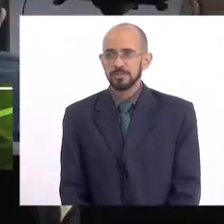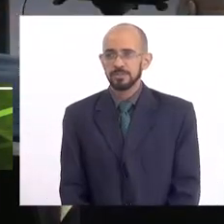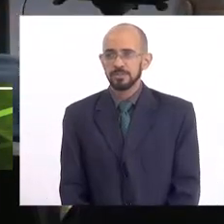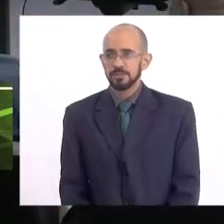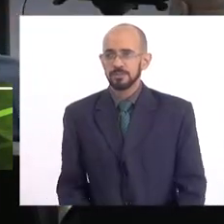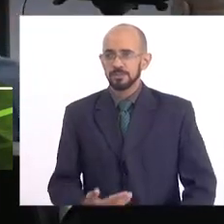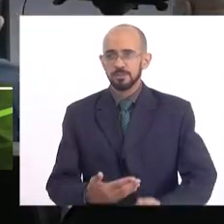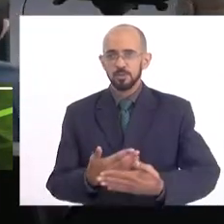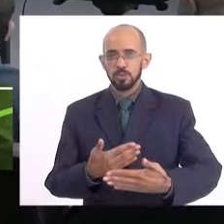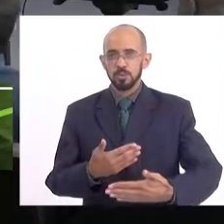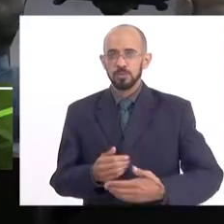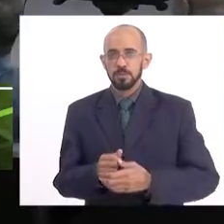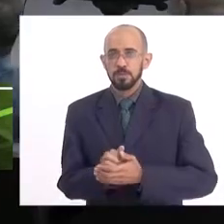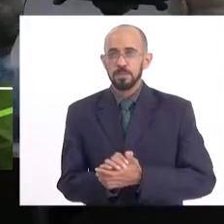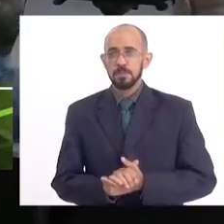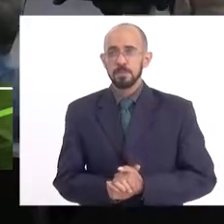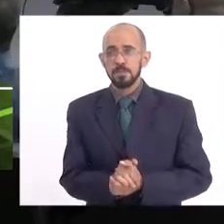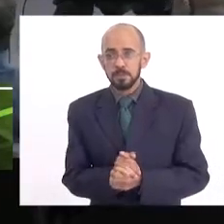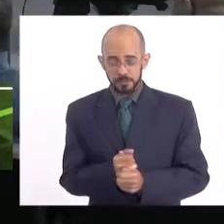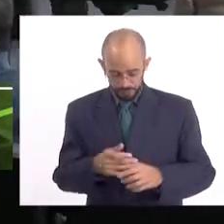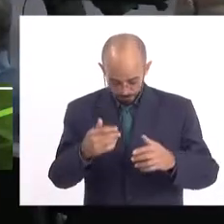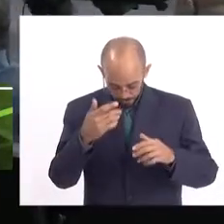Algum representante da Casa Civil?